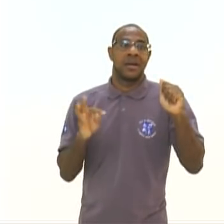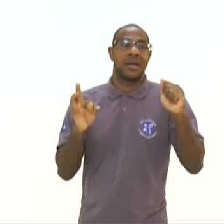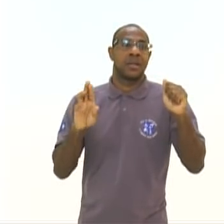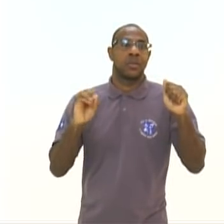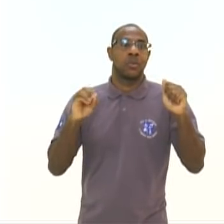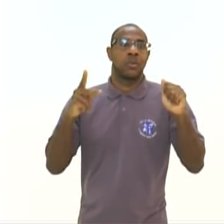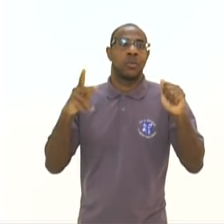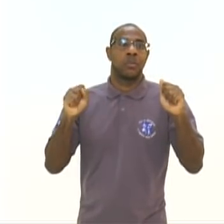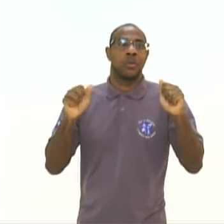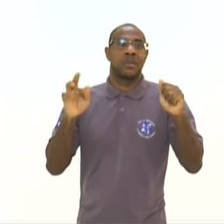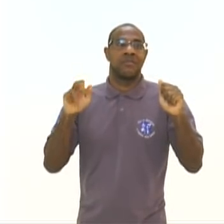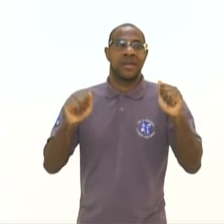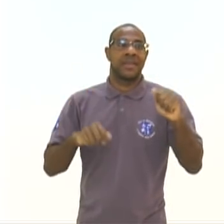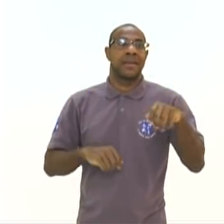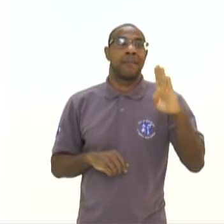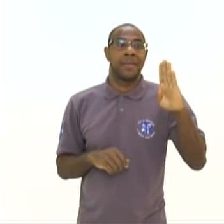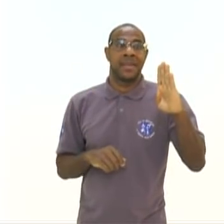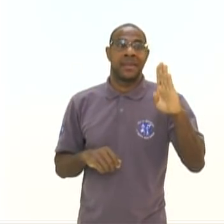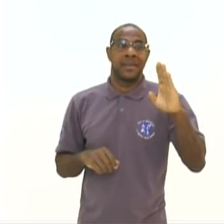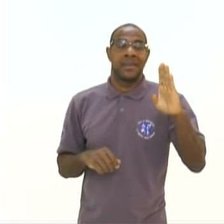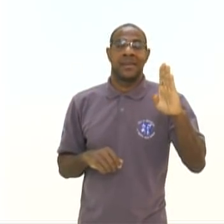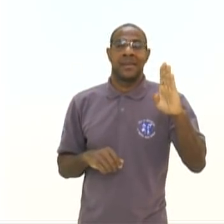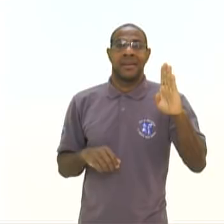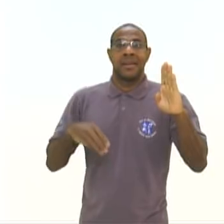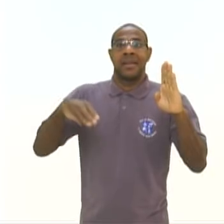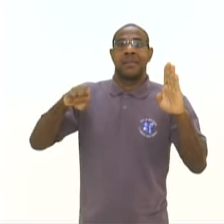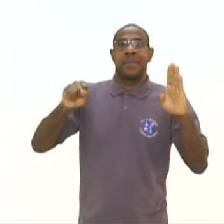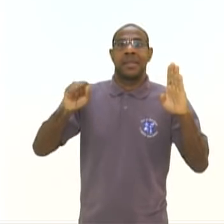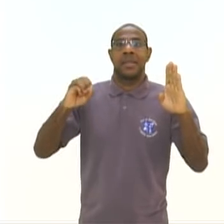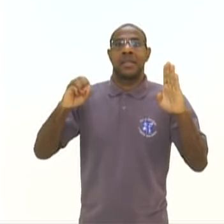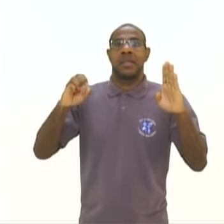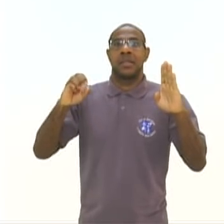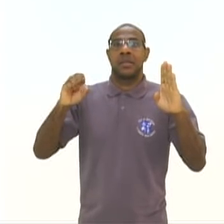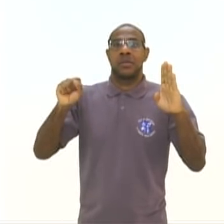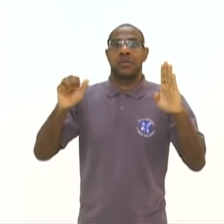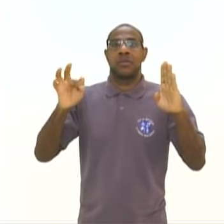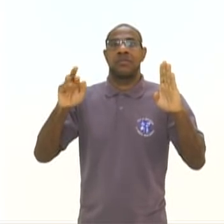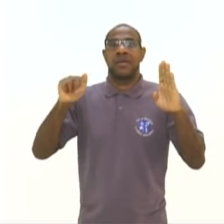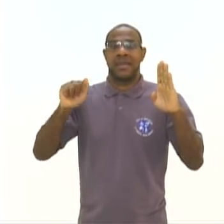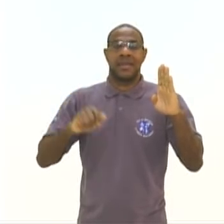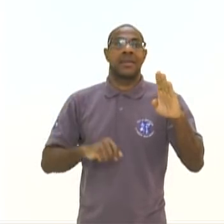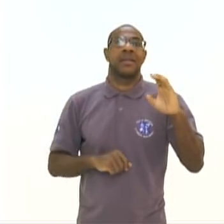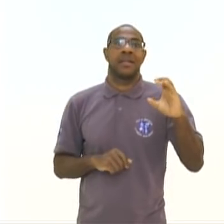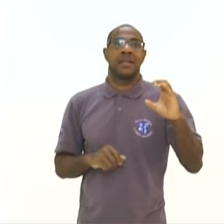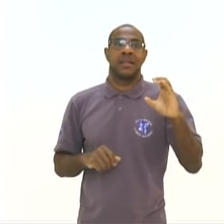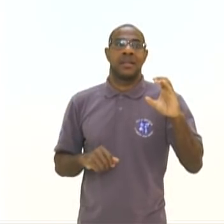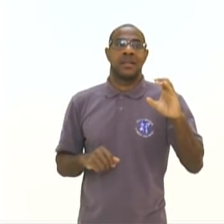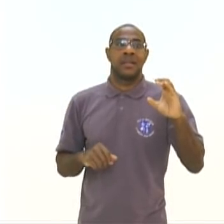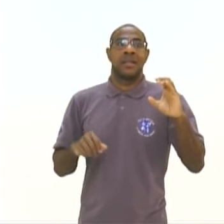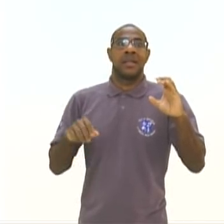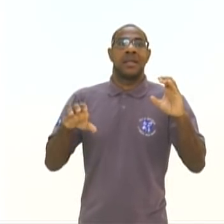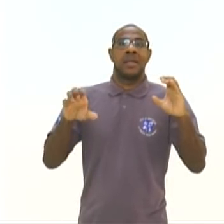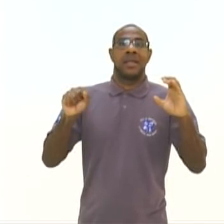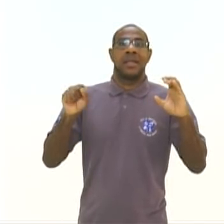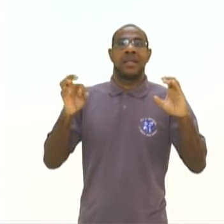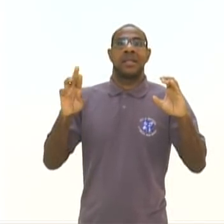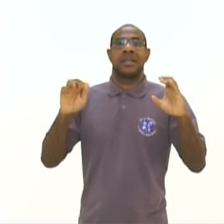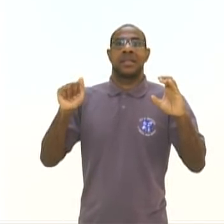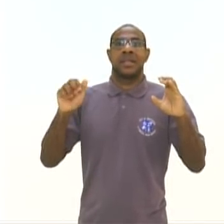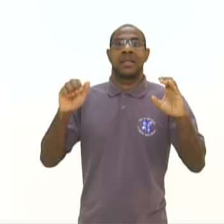troposfera; letra B, mesosfera; letra C,